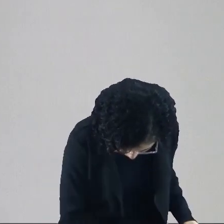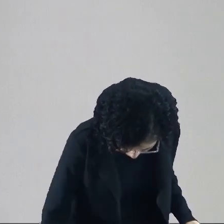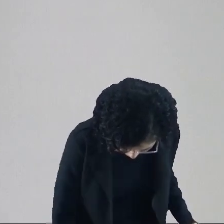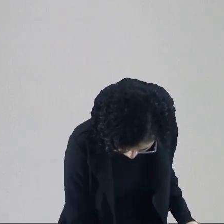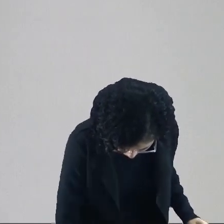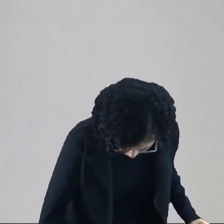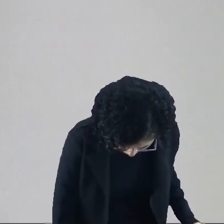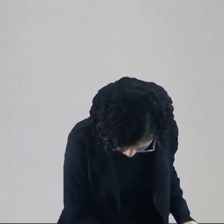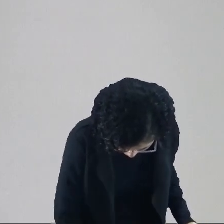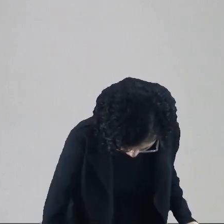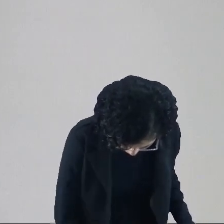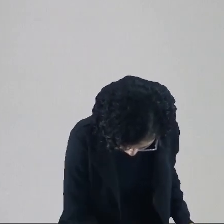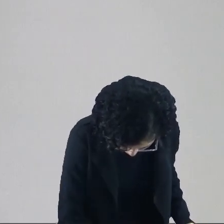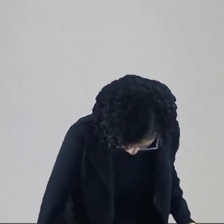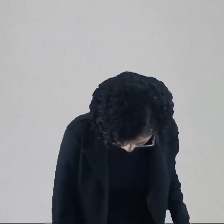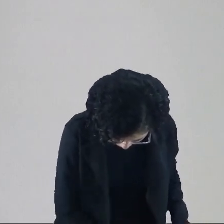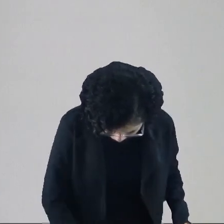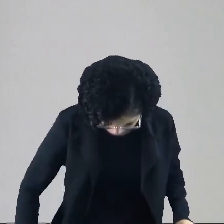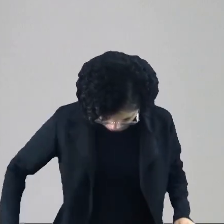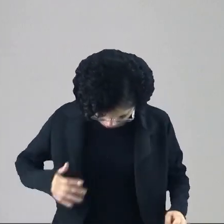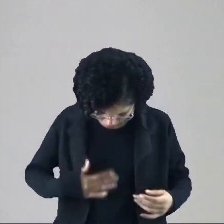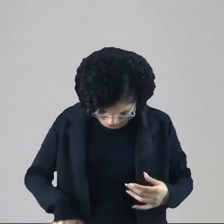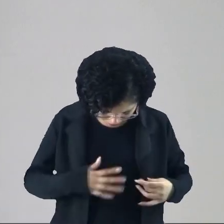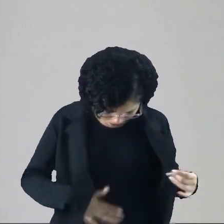acho que eu já